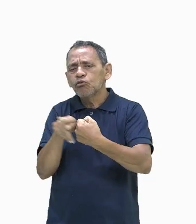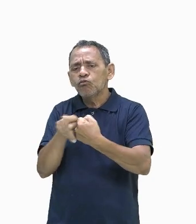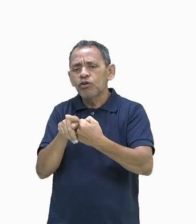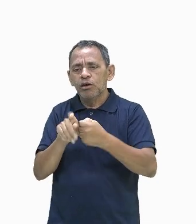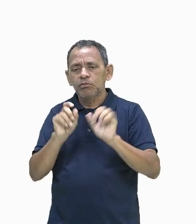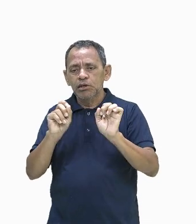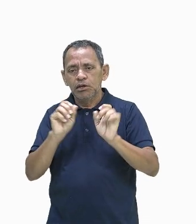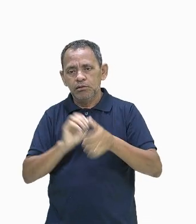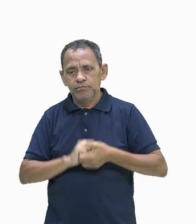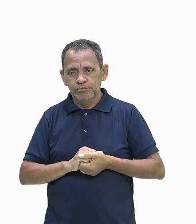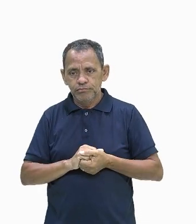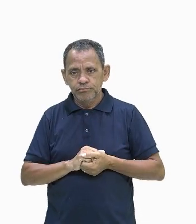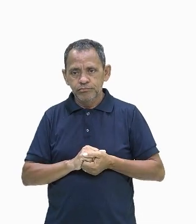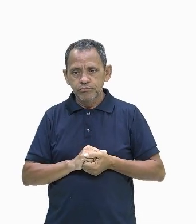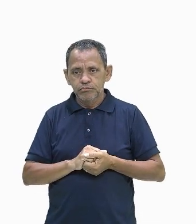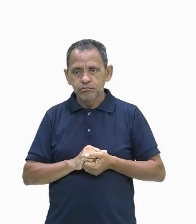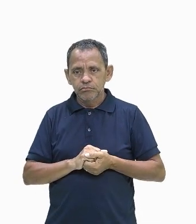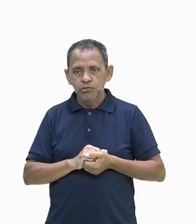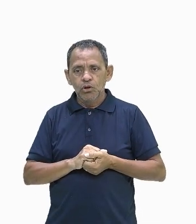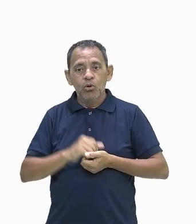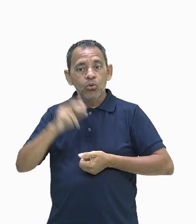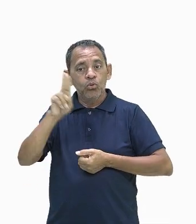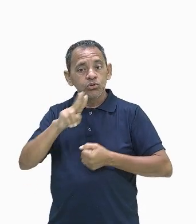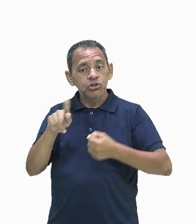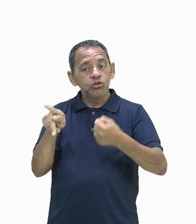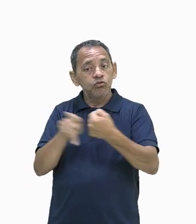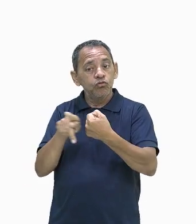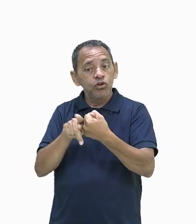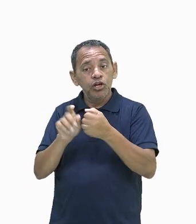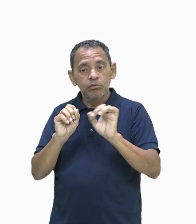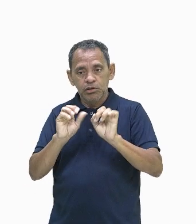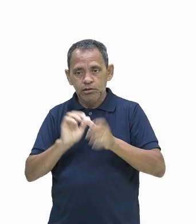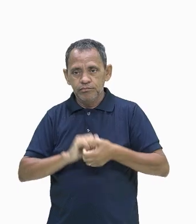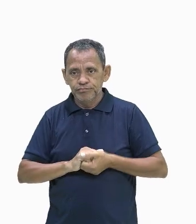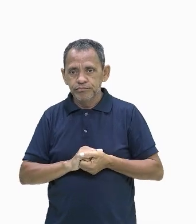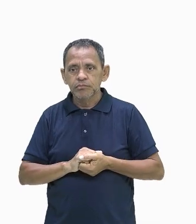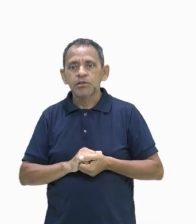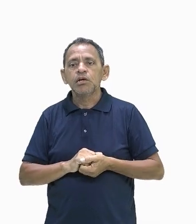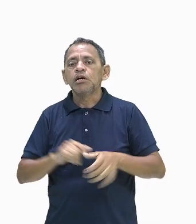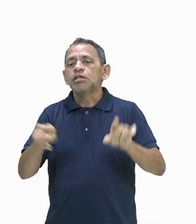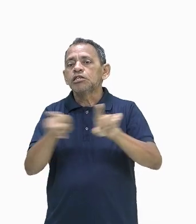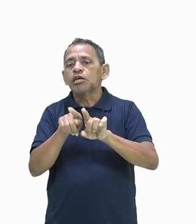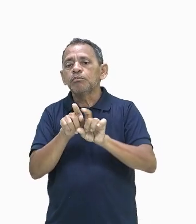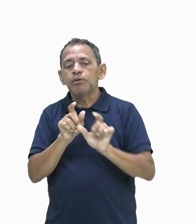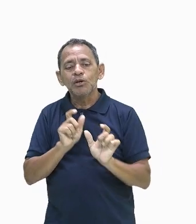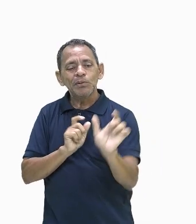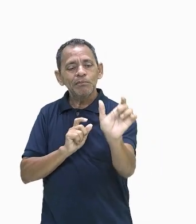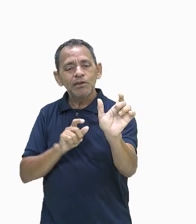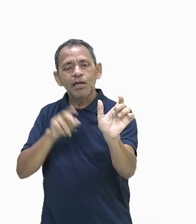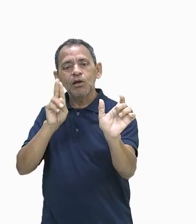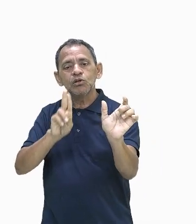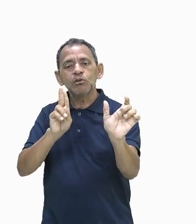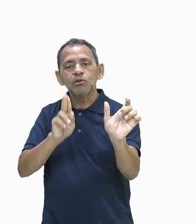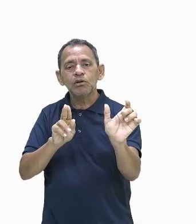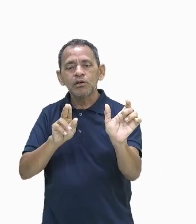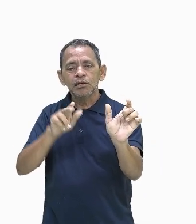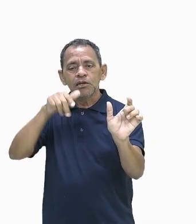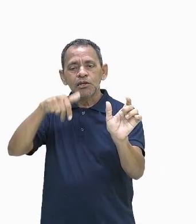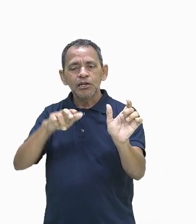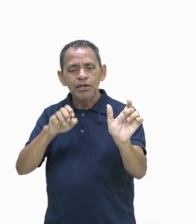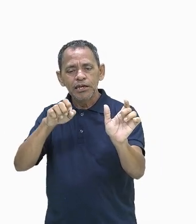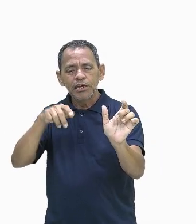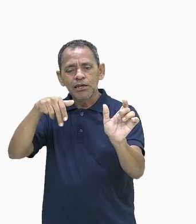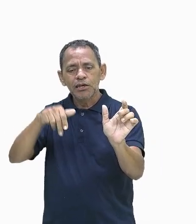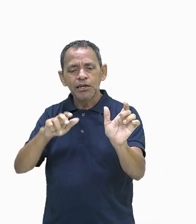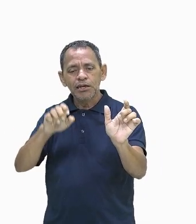né, para esta oração, utilizando o verbo e uma dessas palavrinhas que nós temos aí, o que, quem, qual,